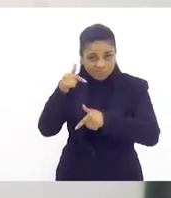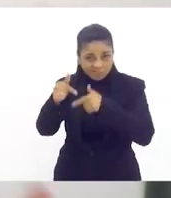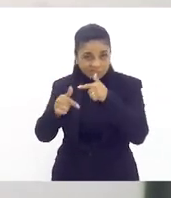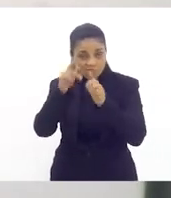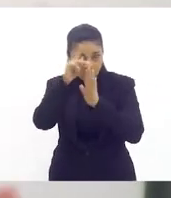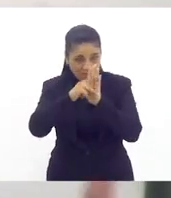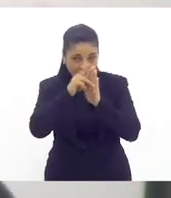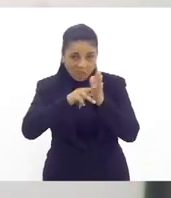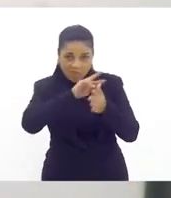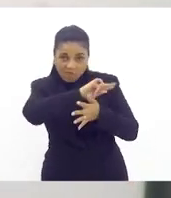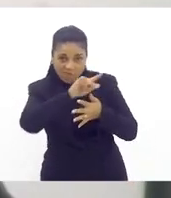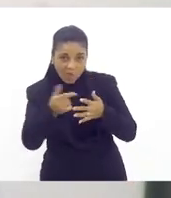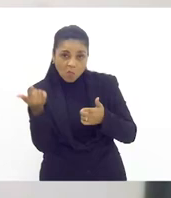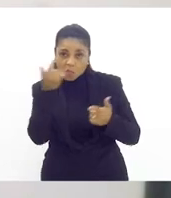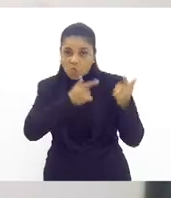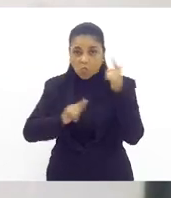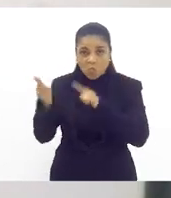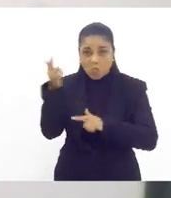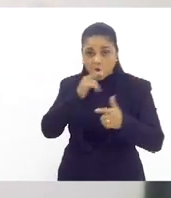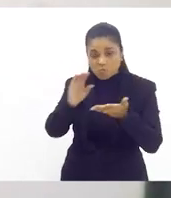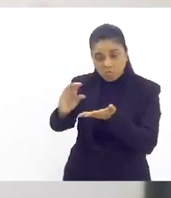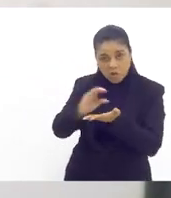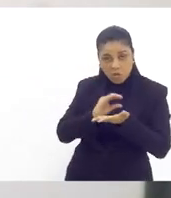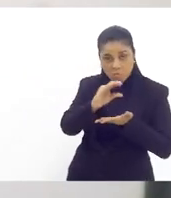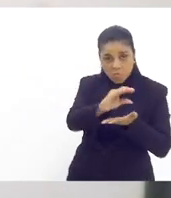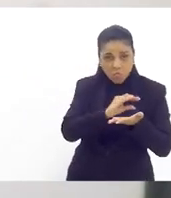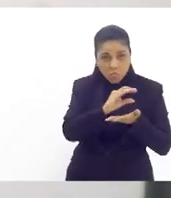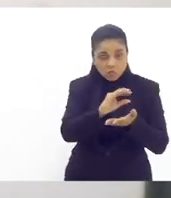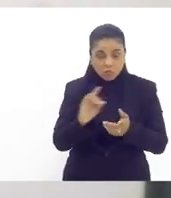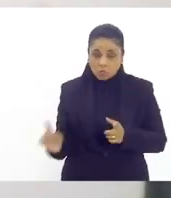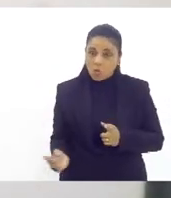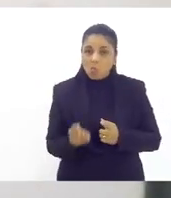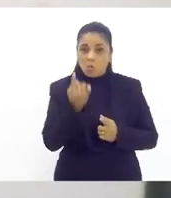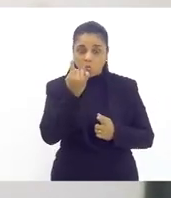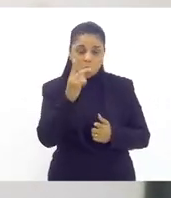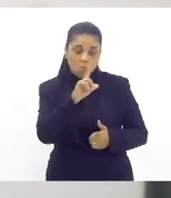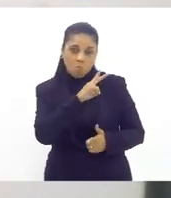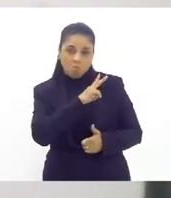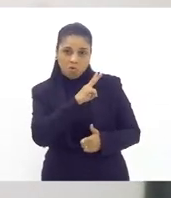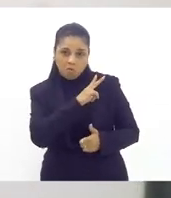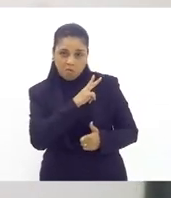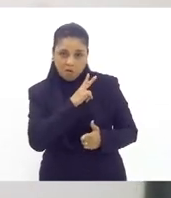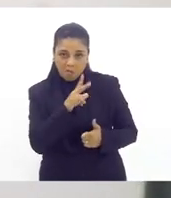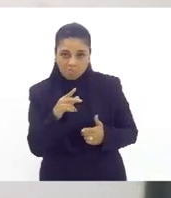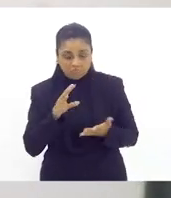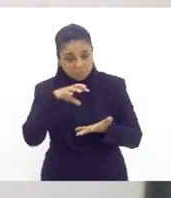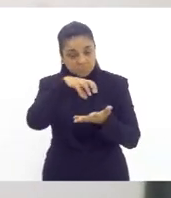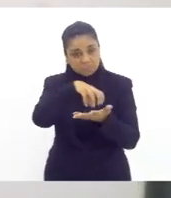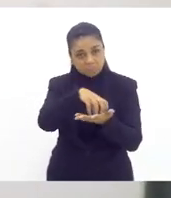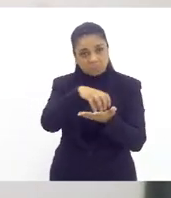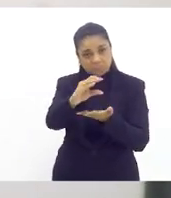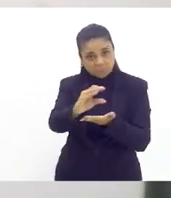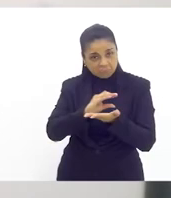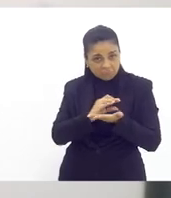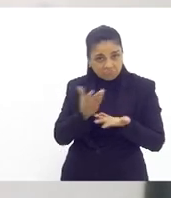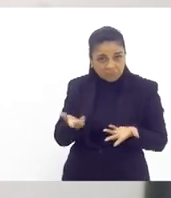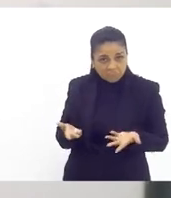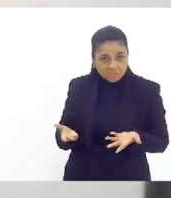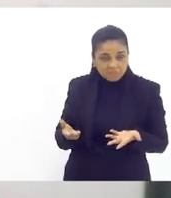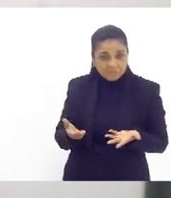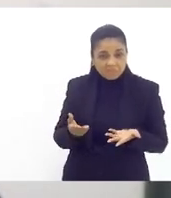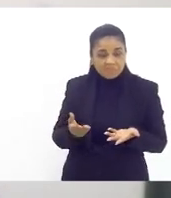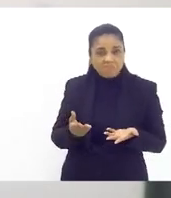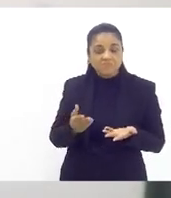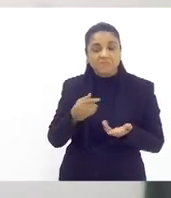projetos talvez você consiga ter acesso aos recursos mais do que você tentando ser oponente de vários que talvez vai ter impedimento de concentração de recursos inclusive Então